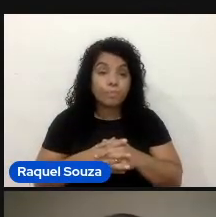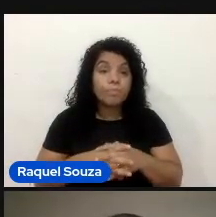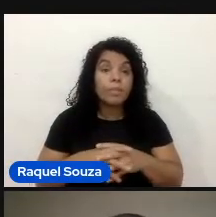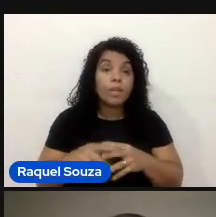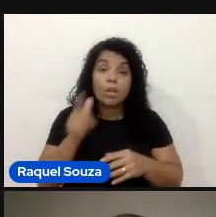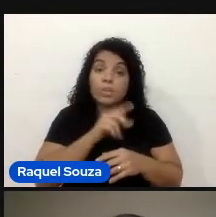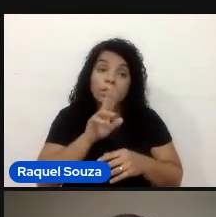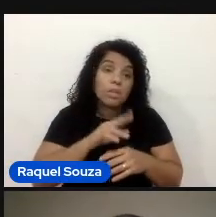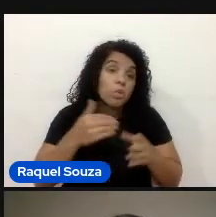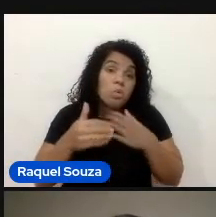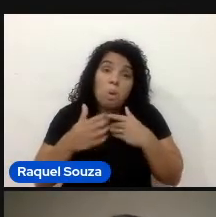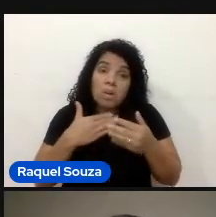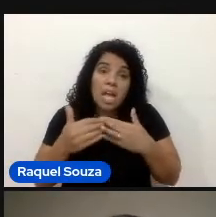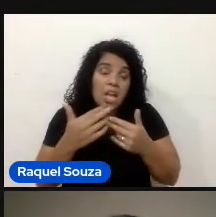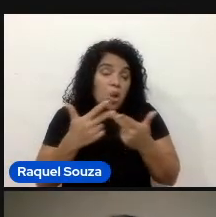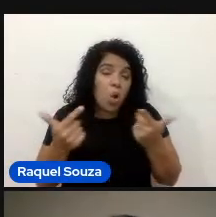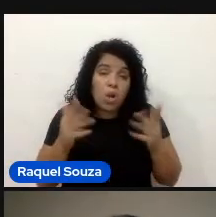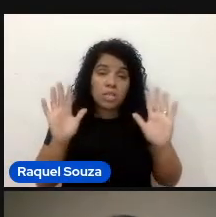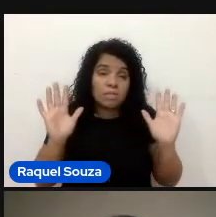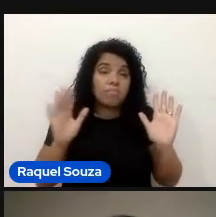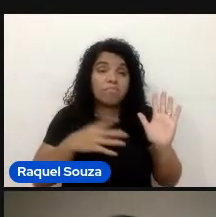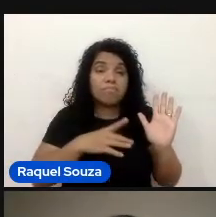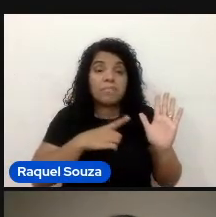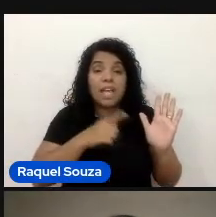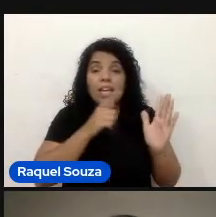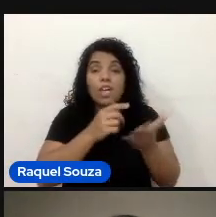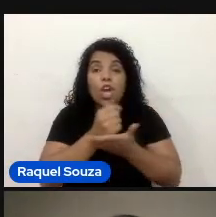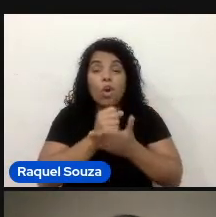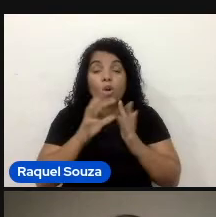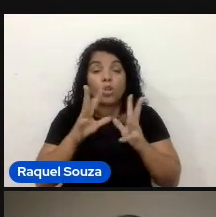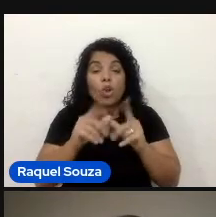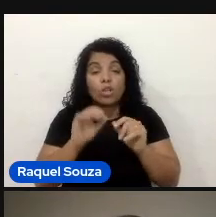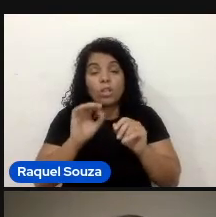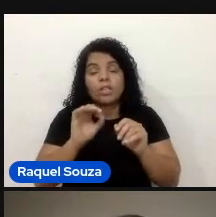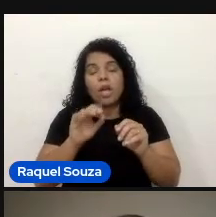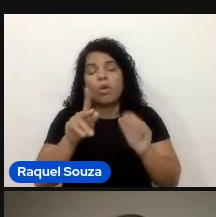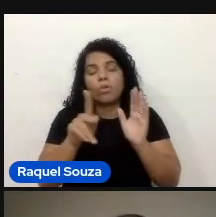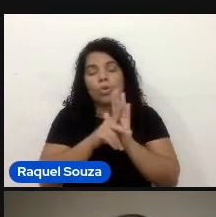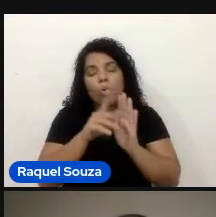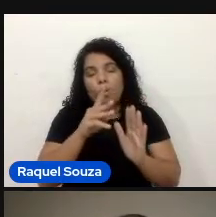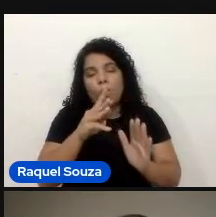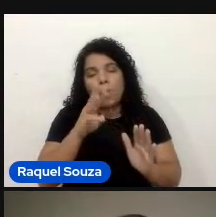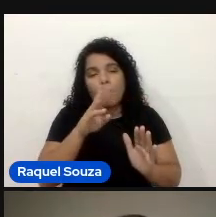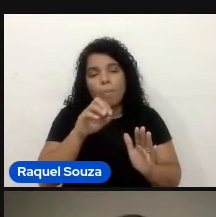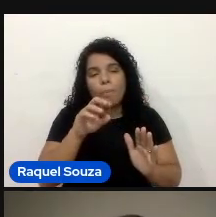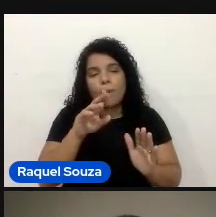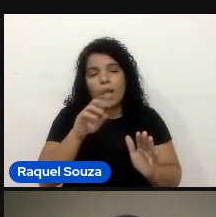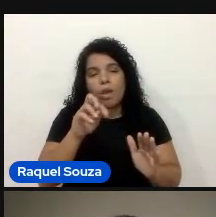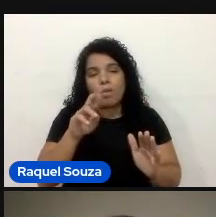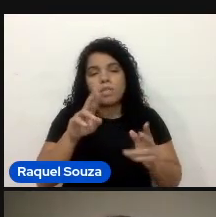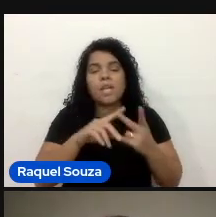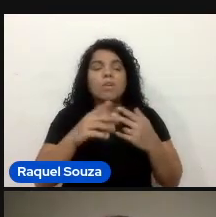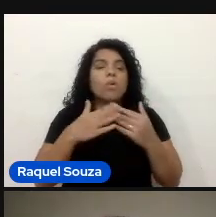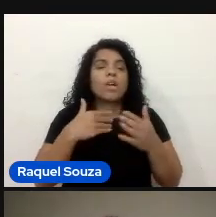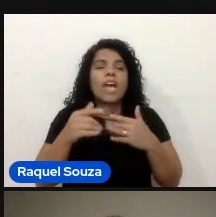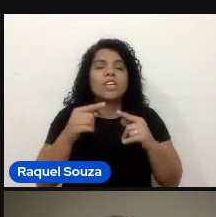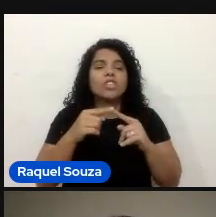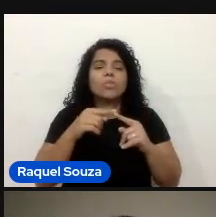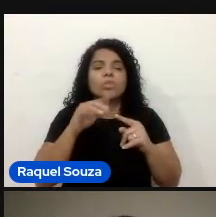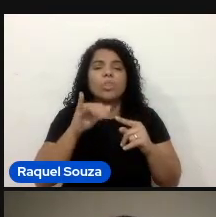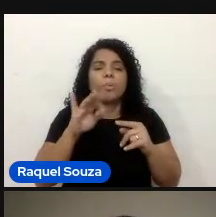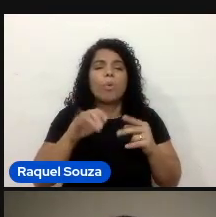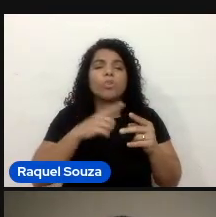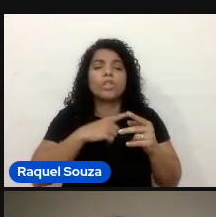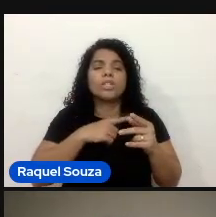coisa. Sim, você tem controle total do browser, né? Então, você lida com qualquer tipo de input. Tem iframe, não